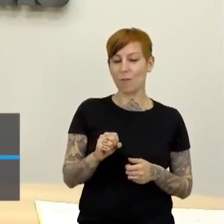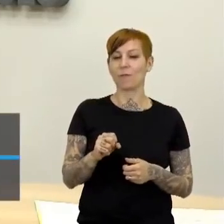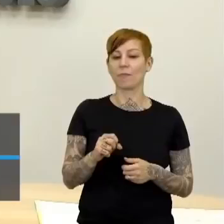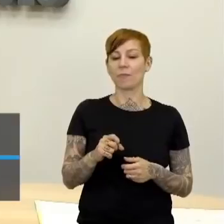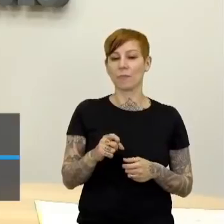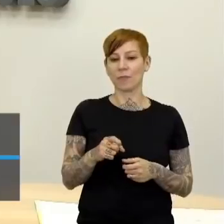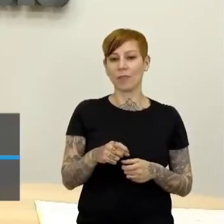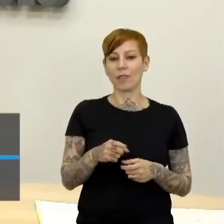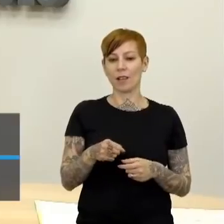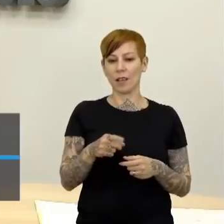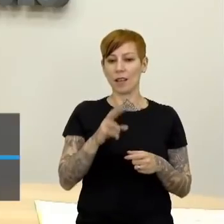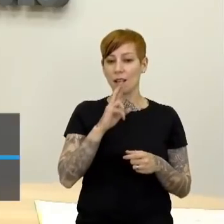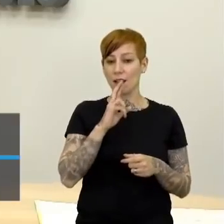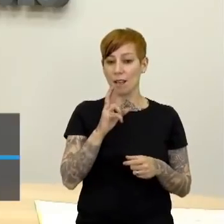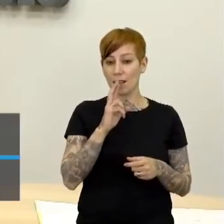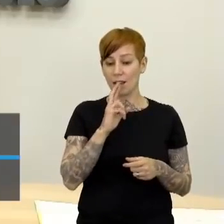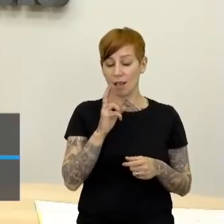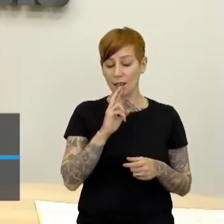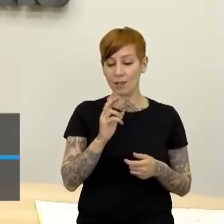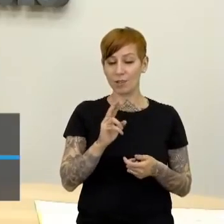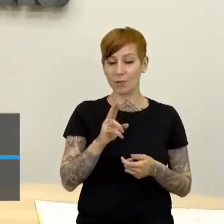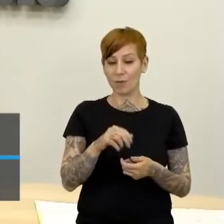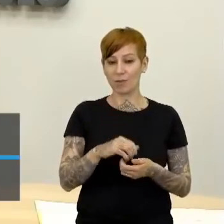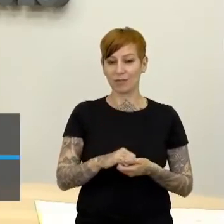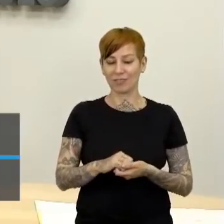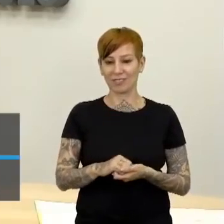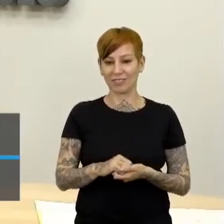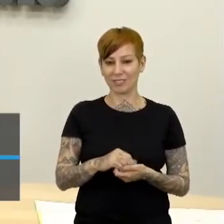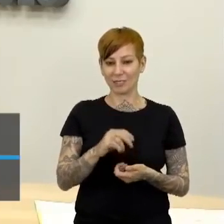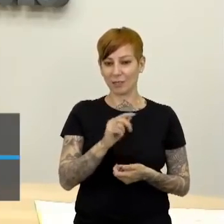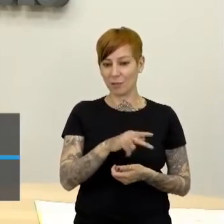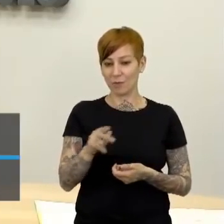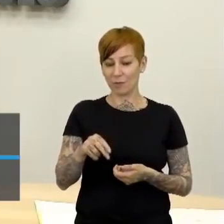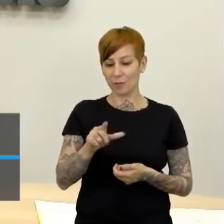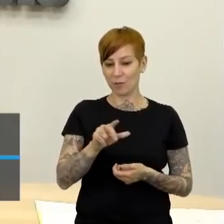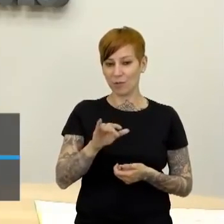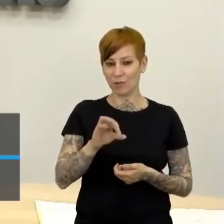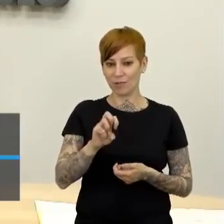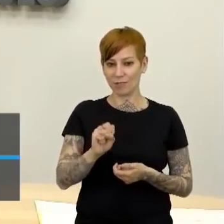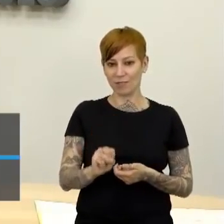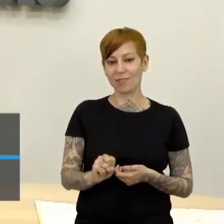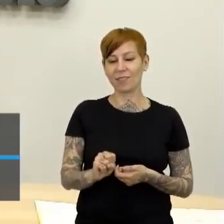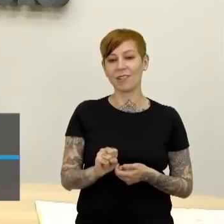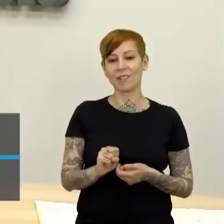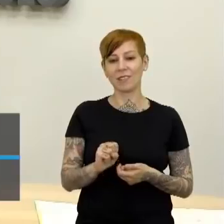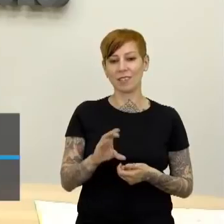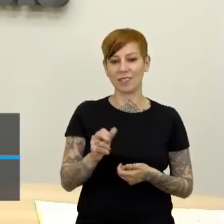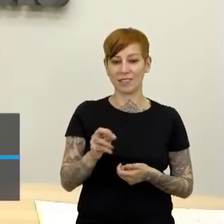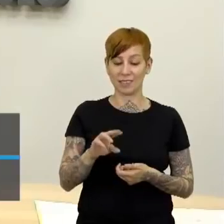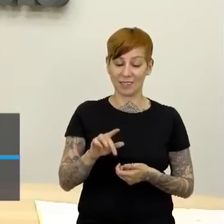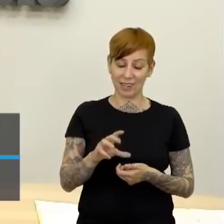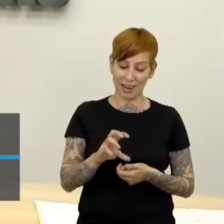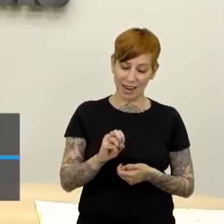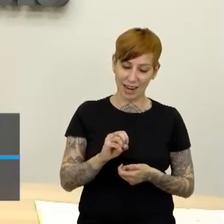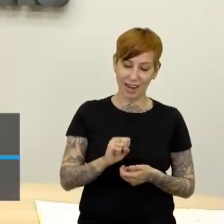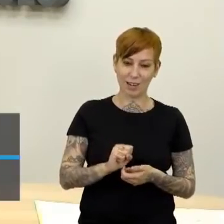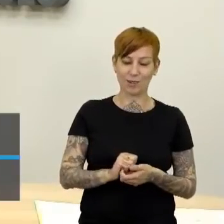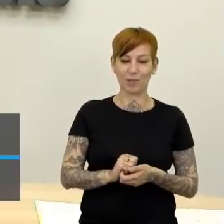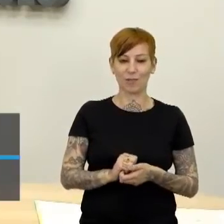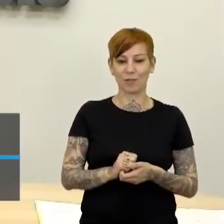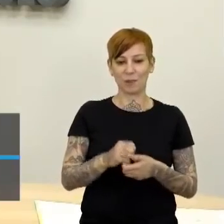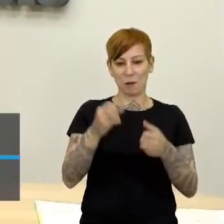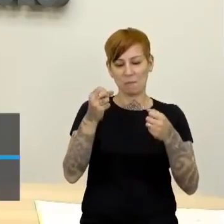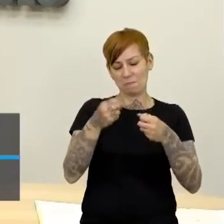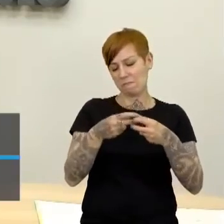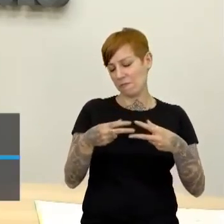3 = 0 vive equação do segundo grau Professor Luiz Carlos x ao quadrado + 5x mais 6 igual a zero professora